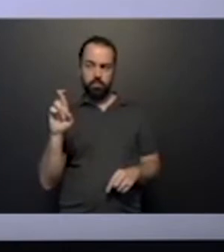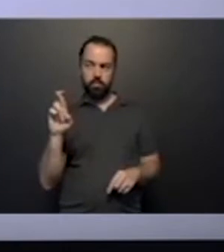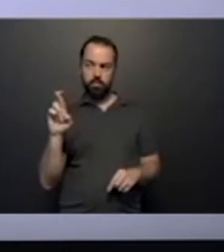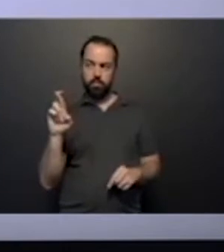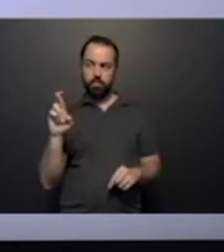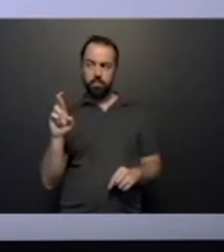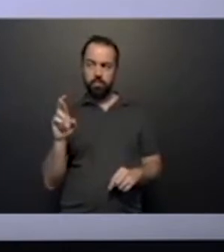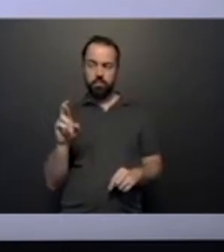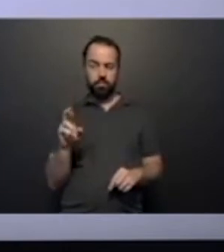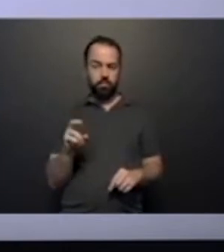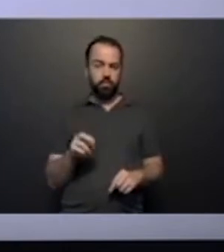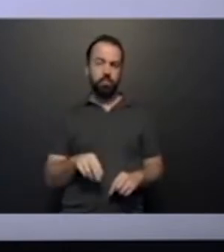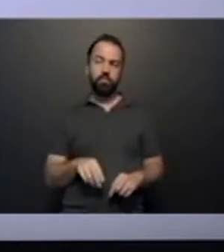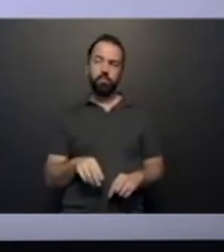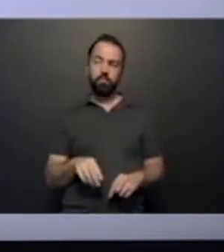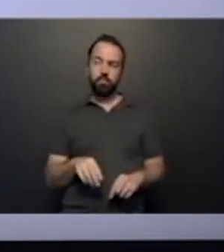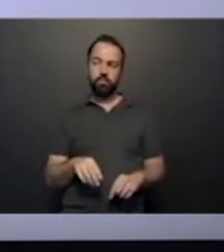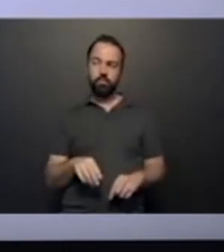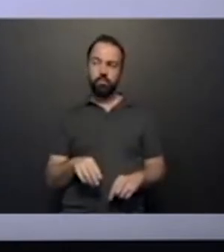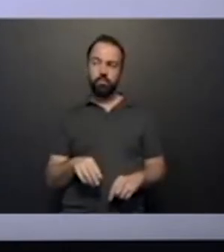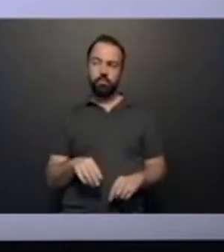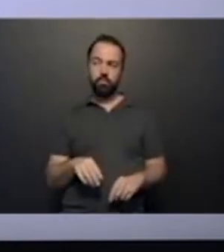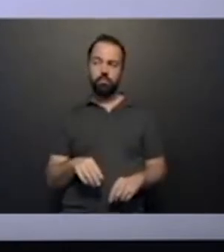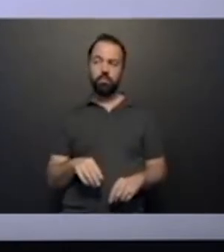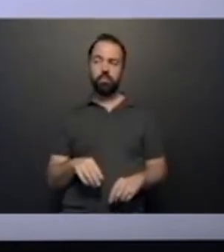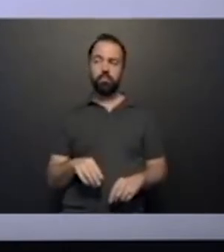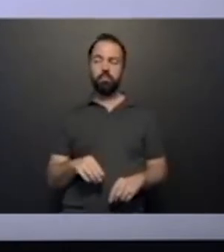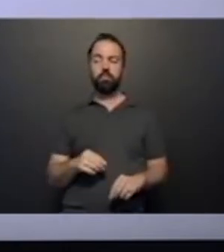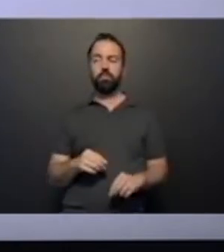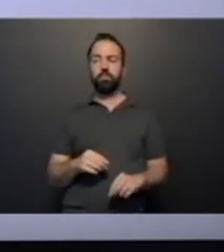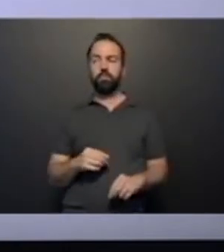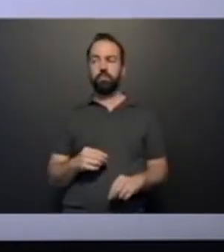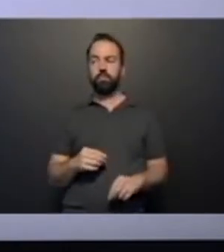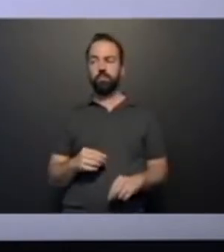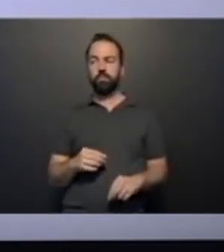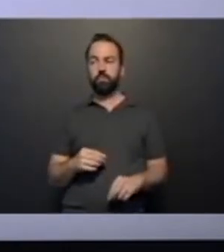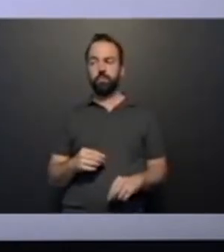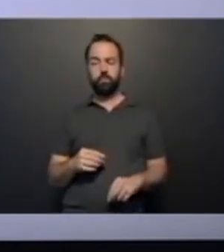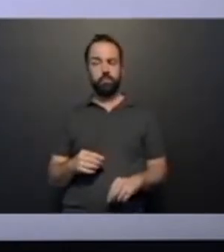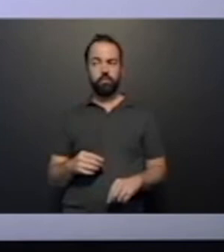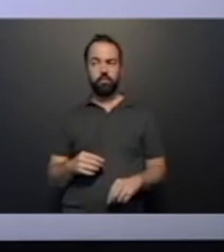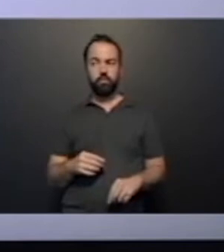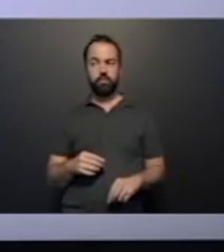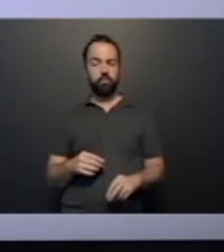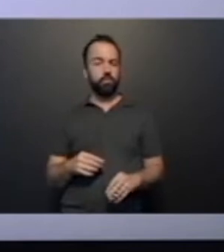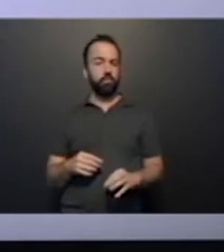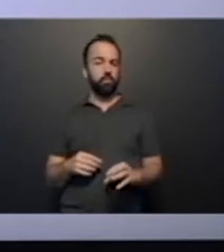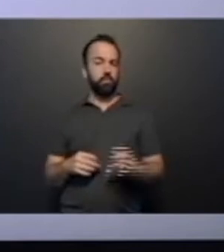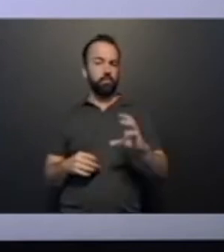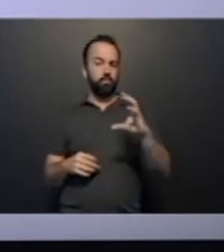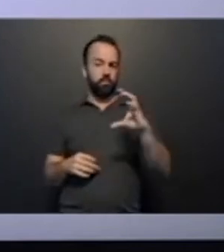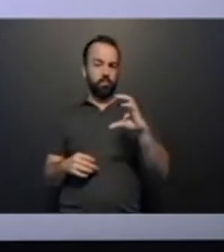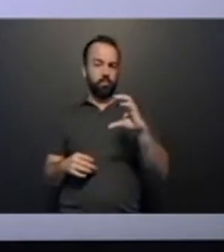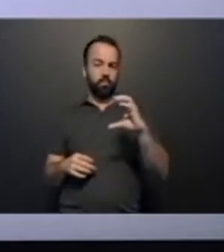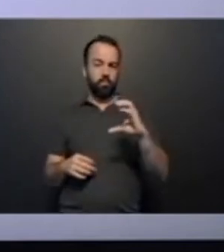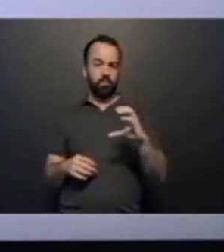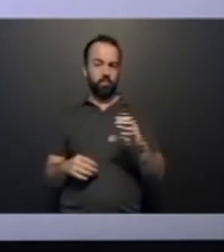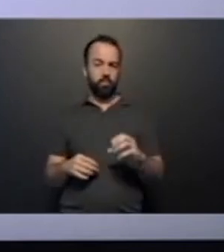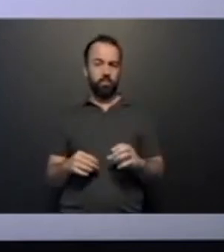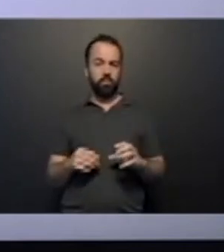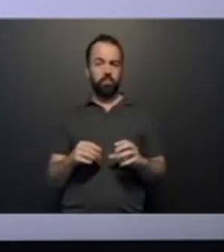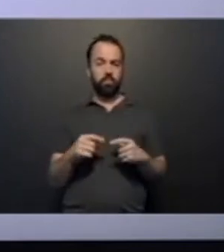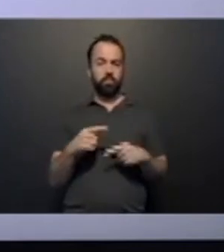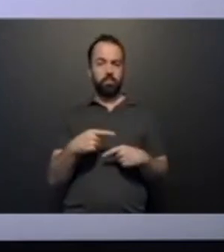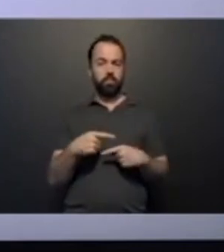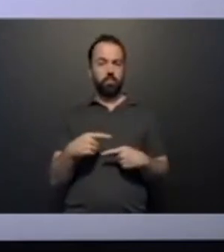o comprimento de qualquer segundo circunferência o que que seria o comprimento da circunferência é